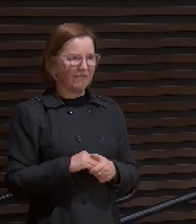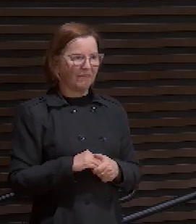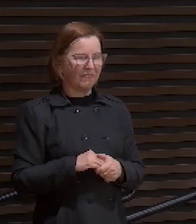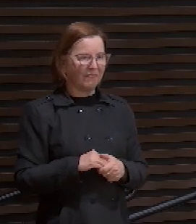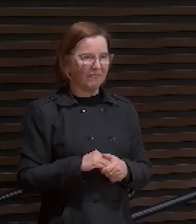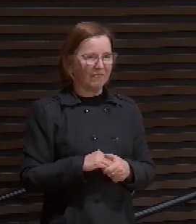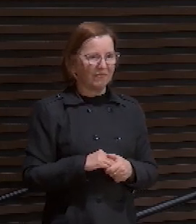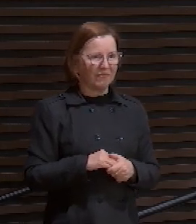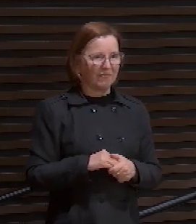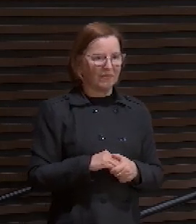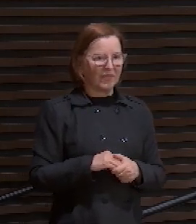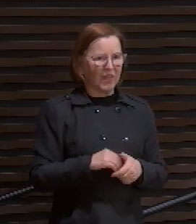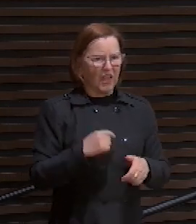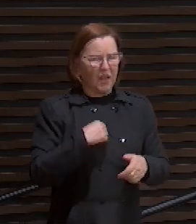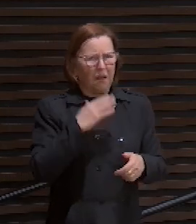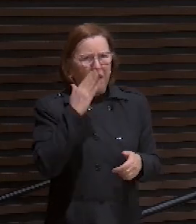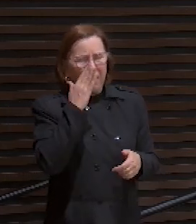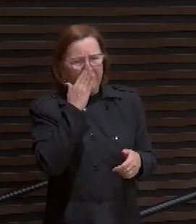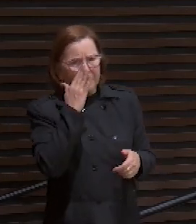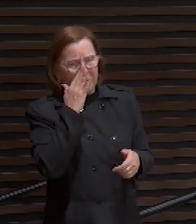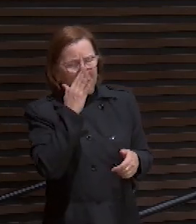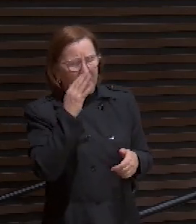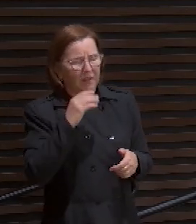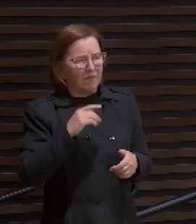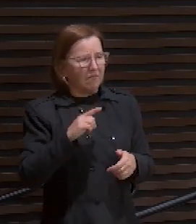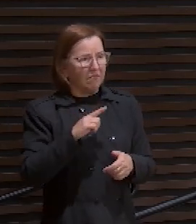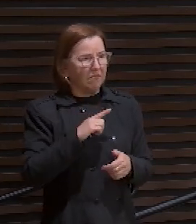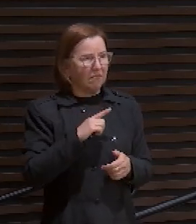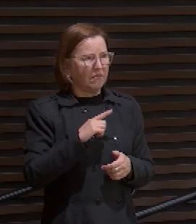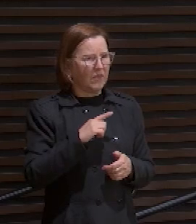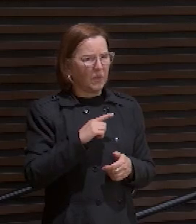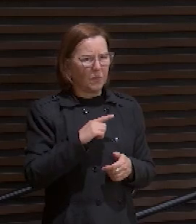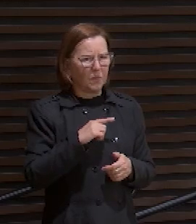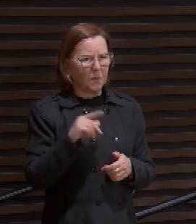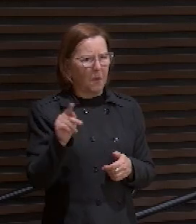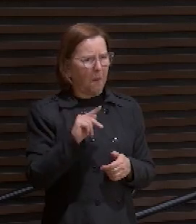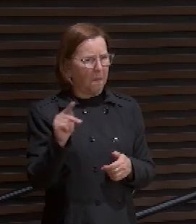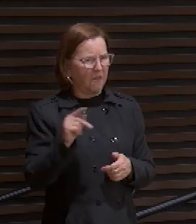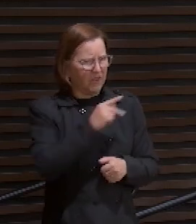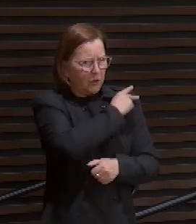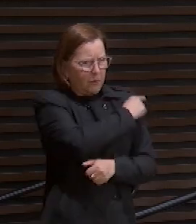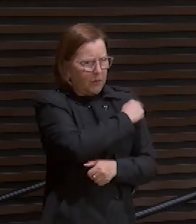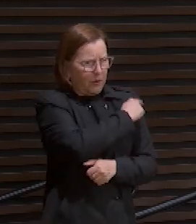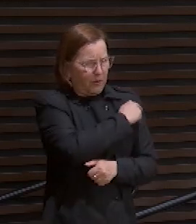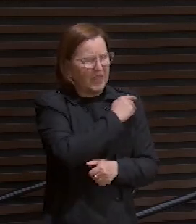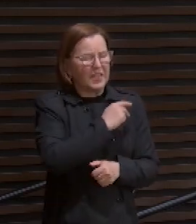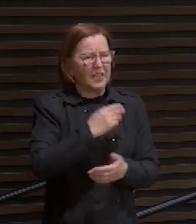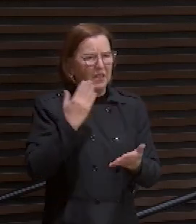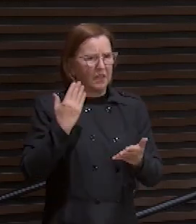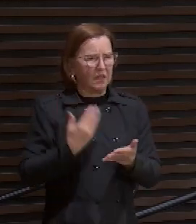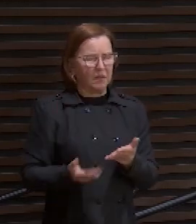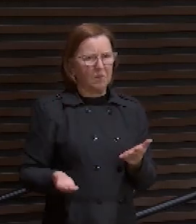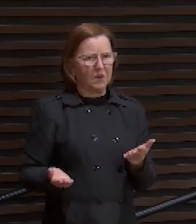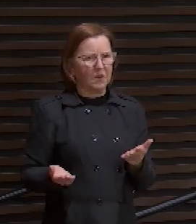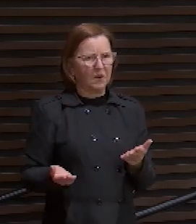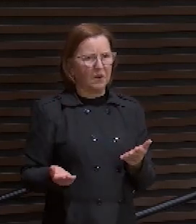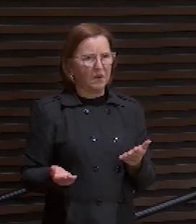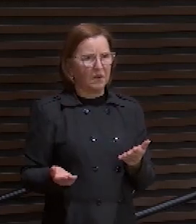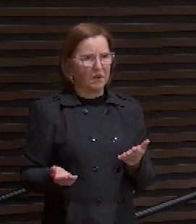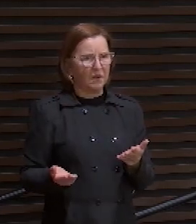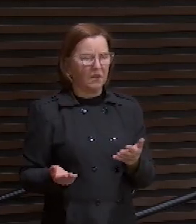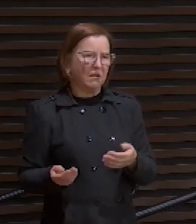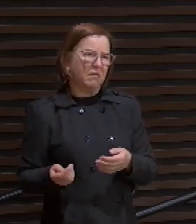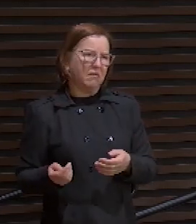Eu fico admirado. Tem um professor lá no Piauí que perdeu o pivô